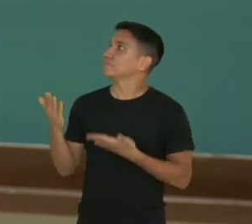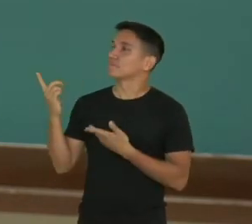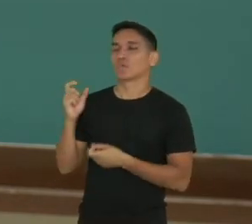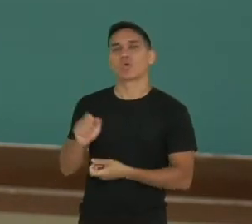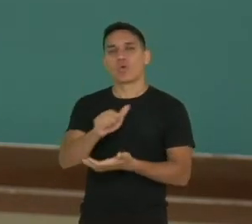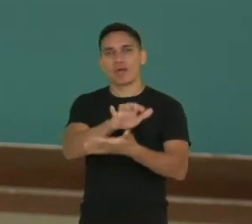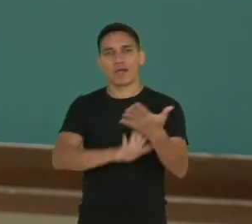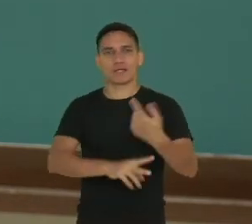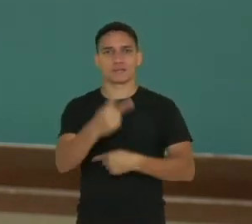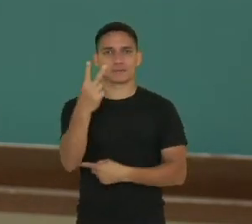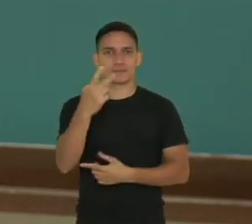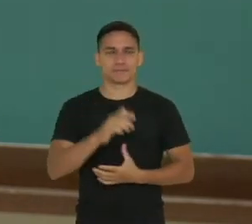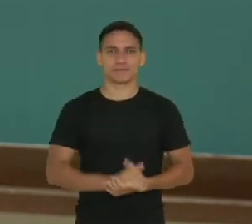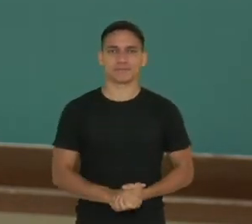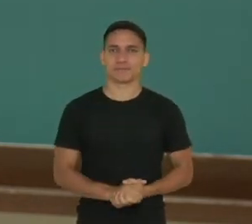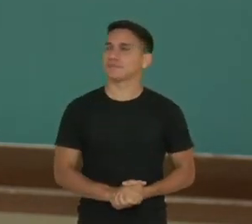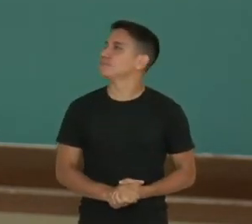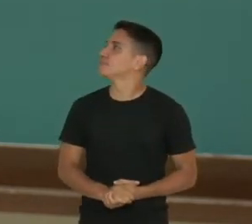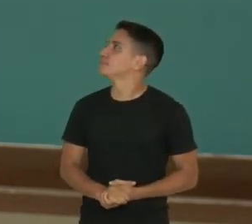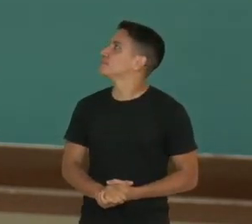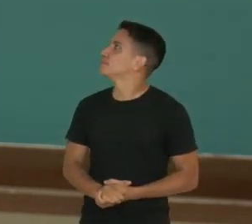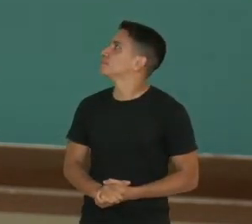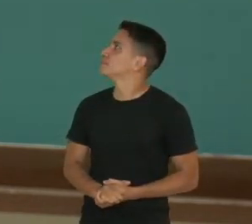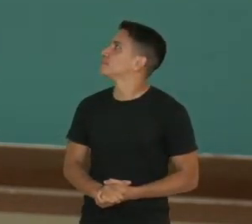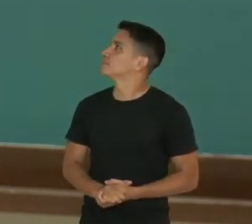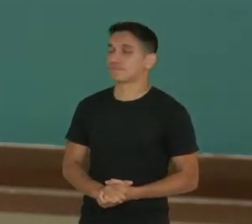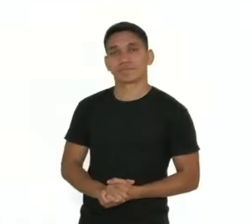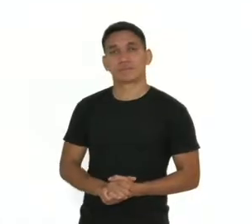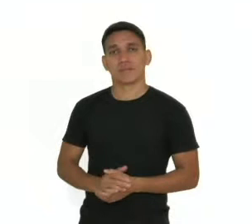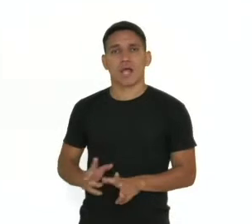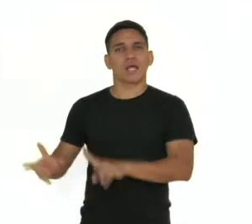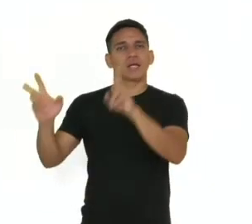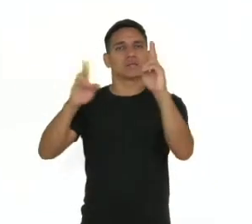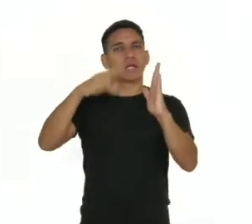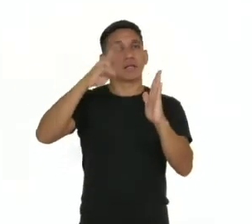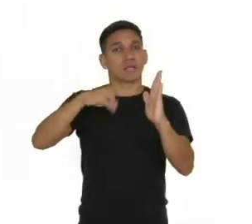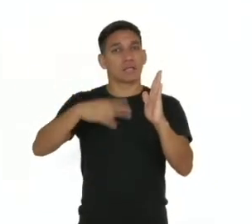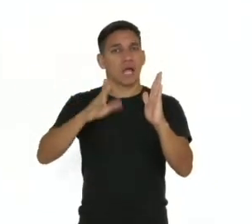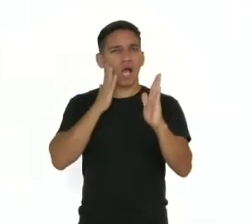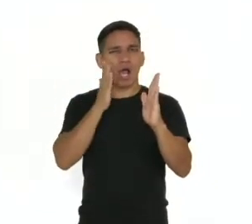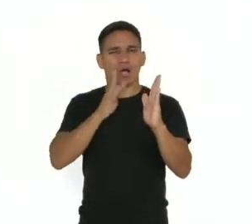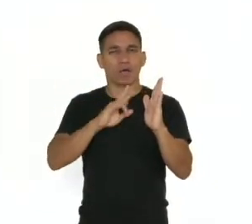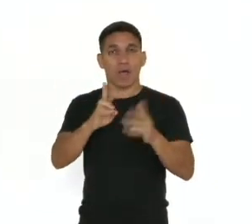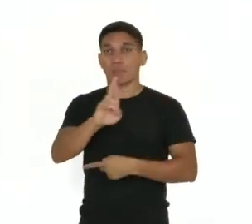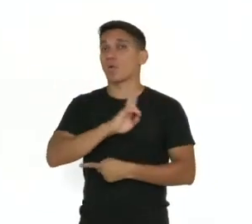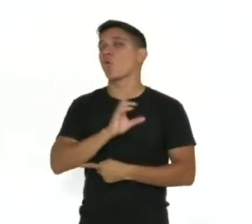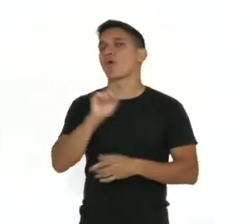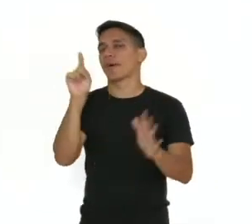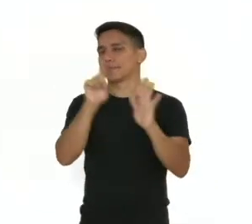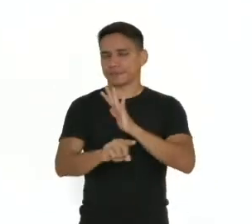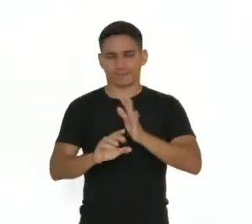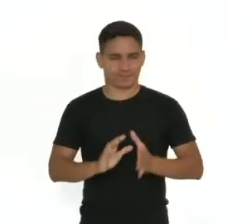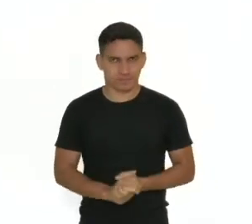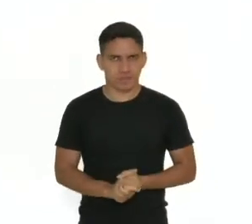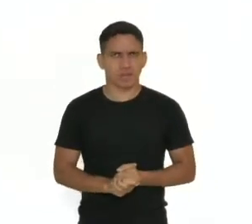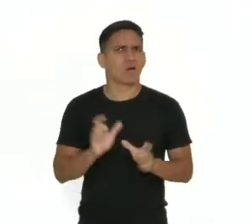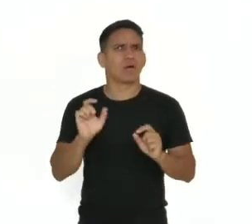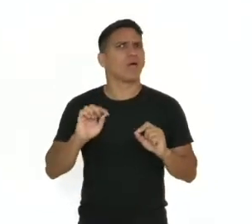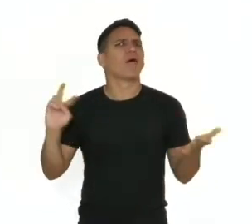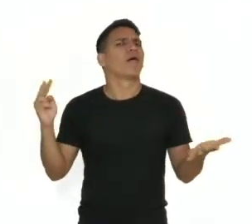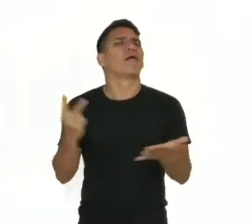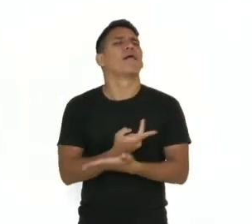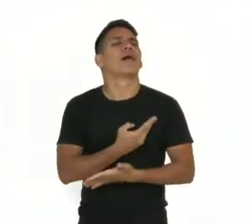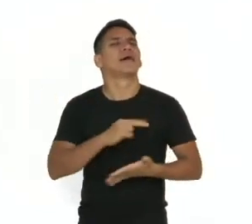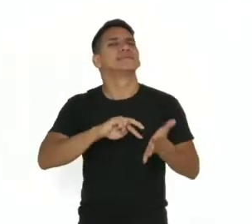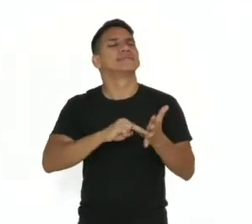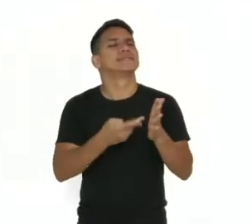Agora vamos à atividade de número 2. Leia o trecho e responda o seguinte. A pergunta é: qual efeito de